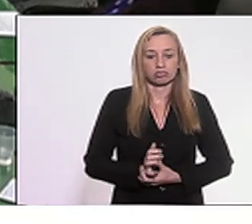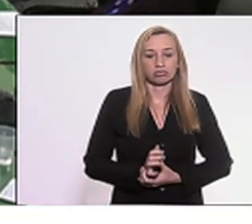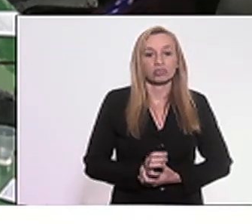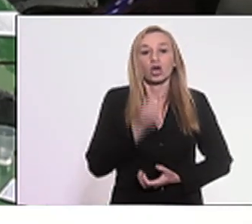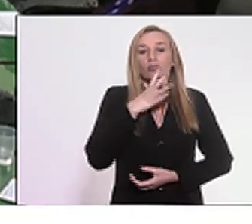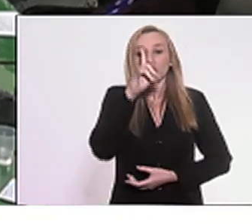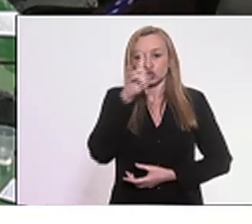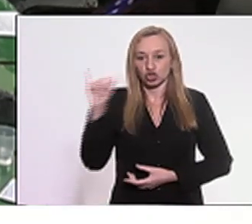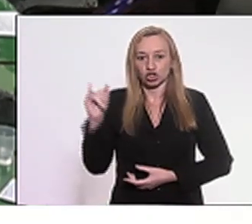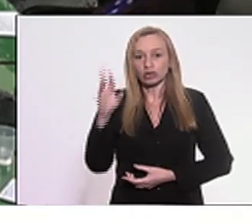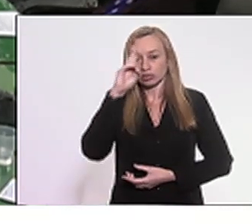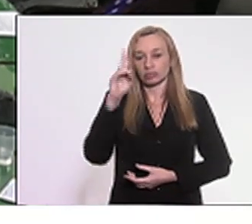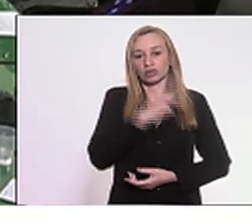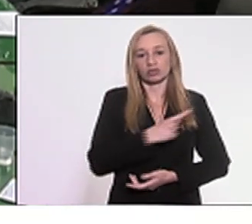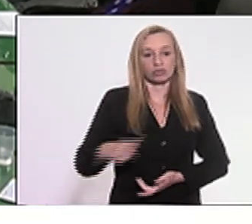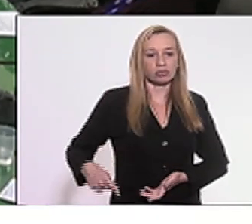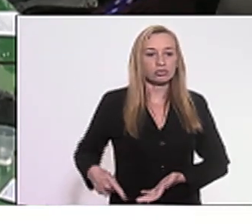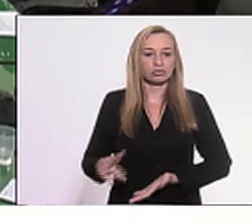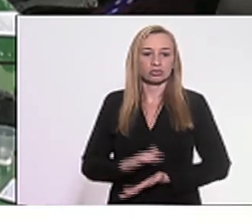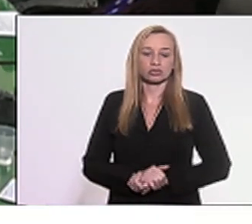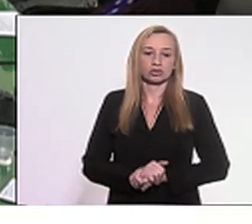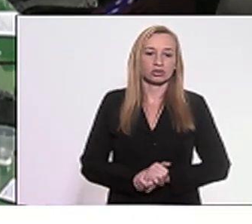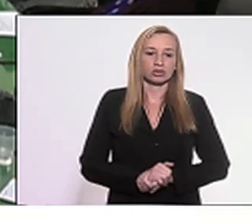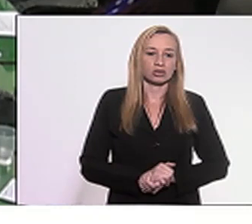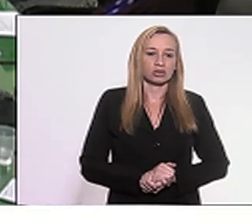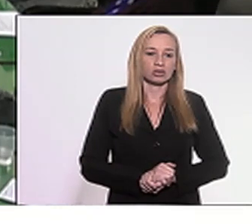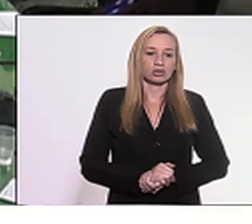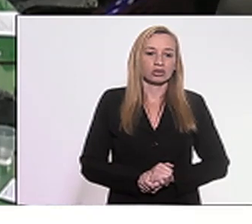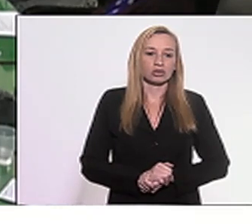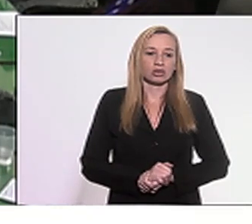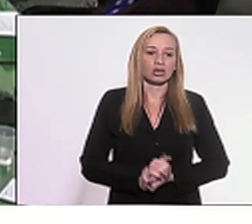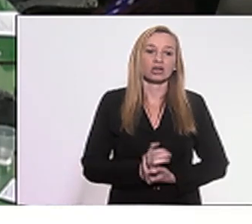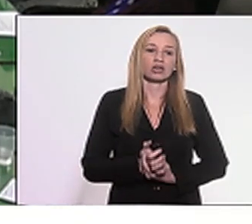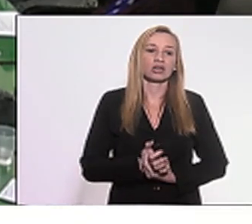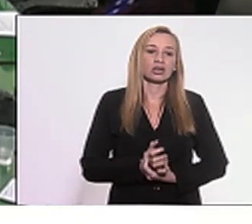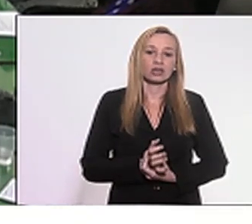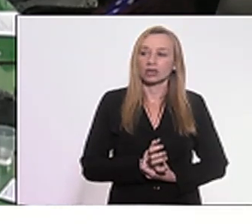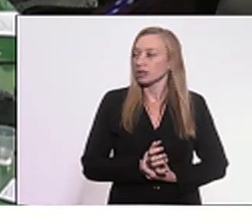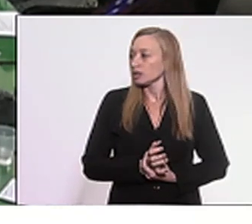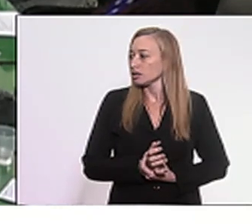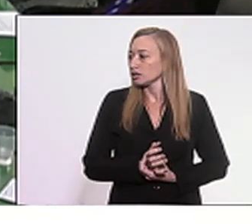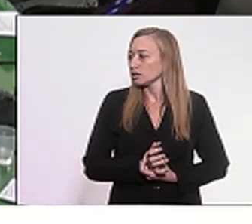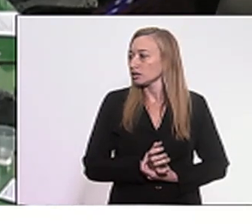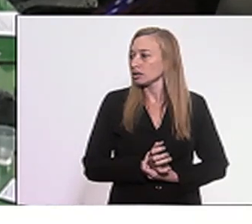Bom dia, senhor presidente. Bom dia aos demais ocupantes da mesa.